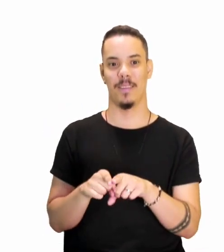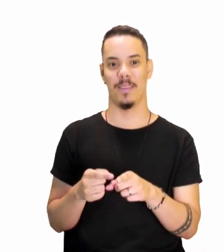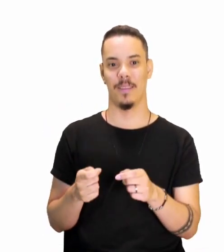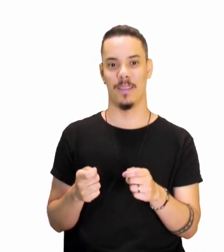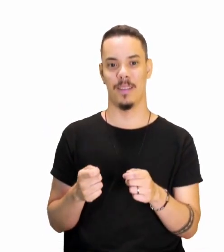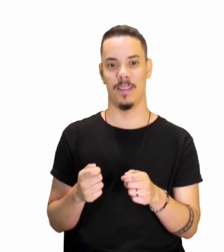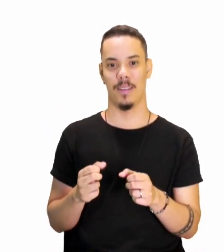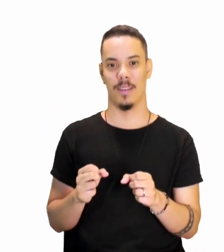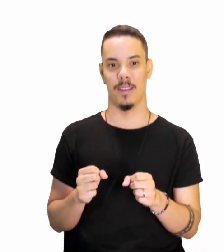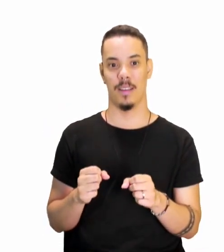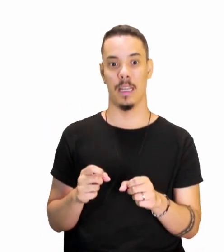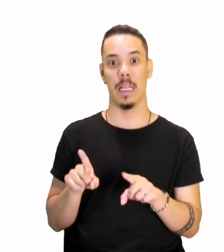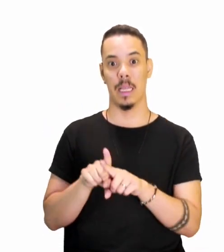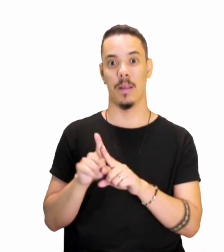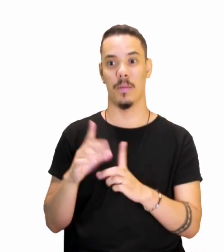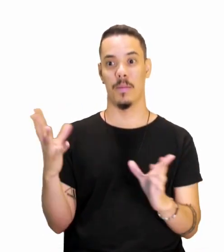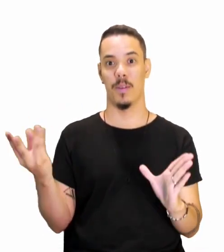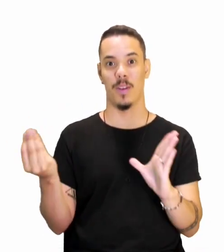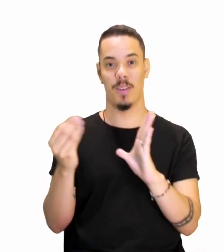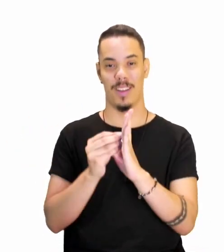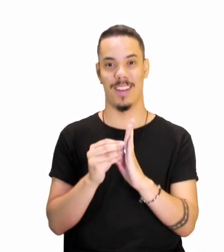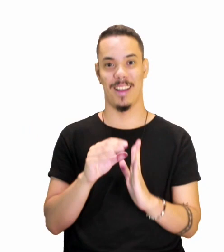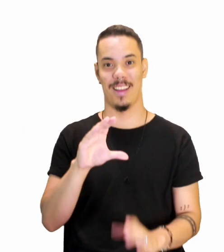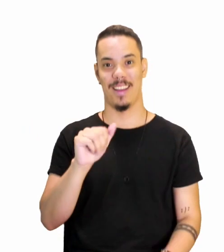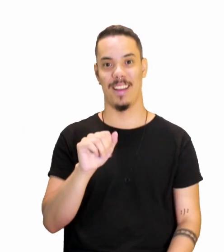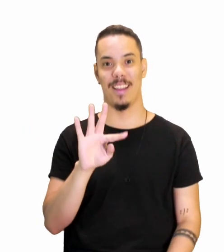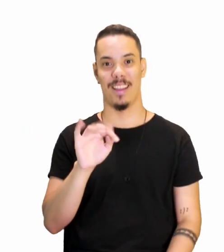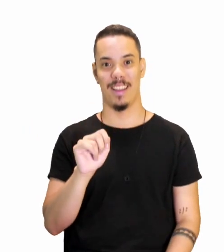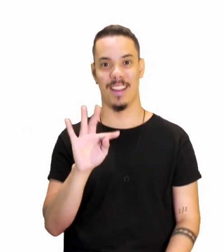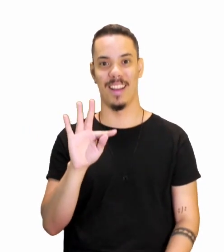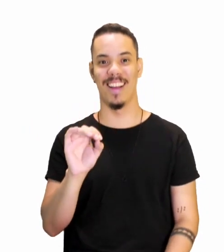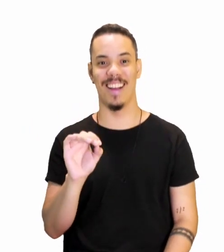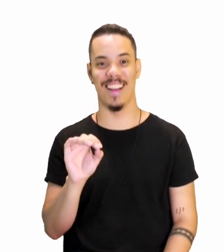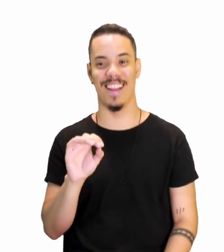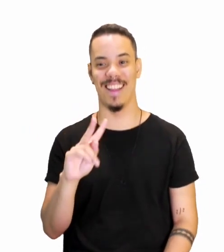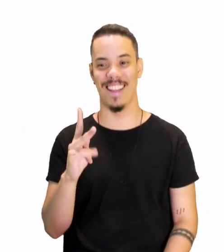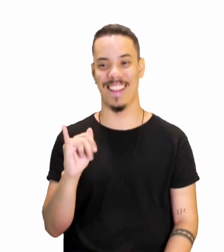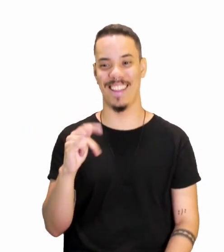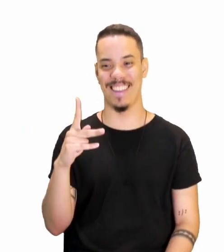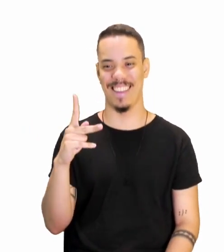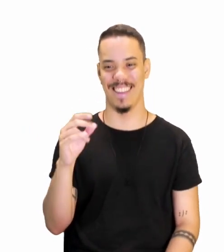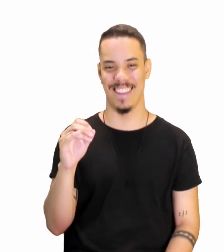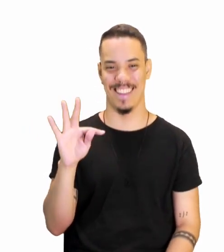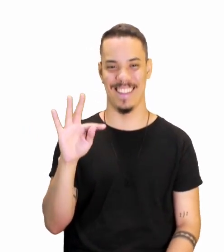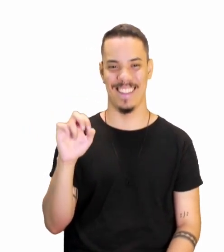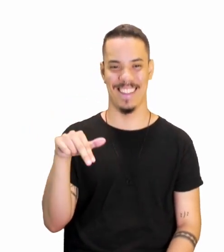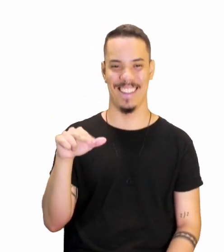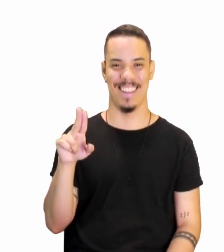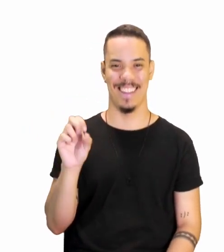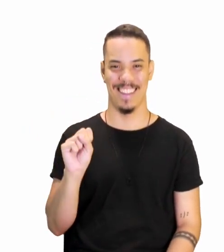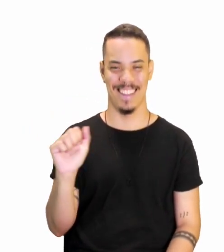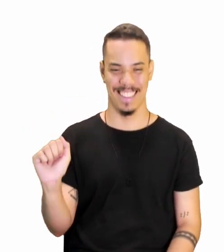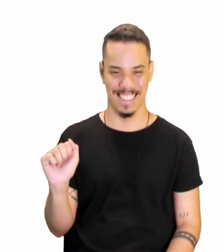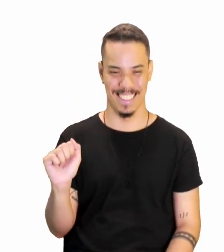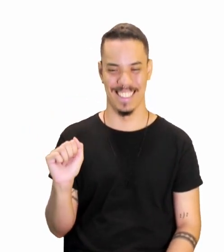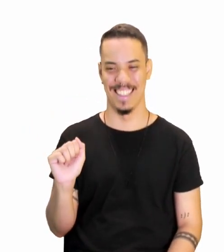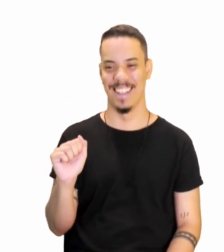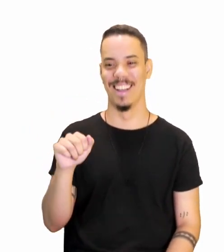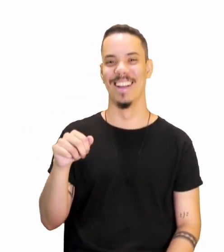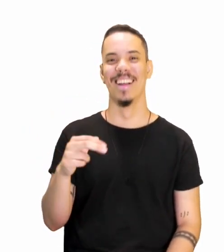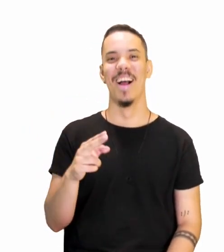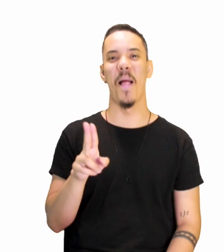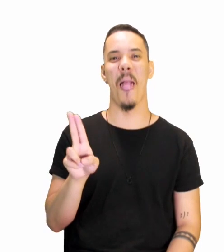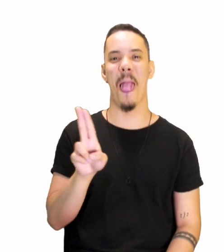a Hipotenusa, que também era o nome dos meus cachorros no passado. Beleza? Ó, aí você vai